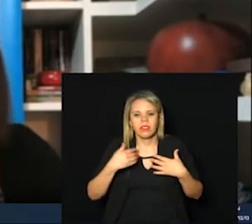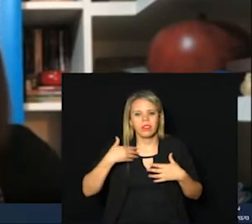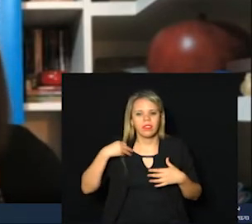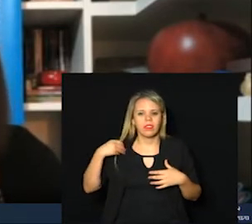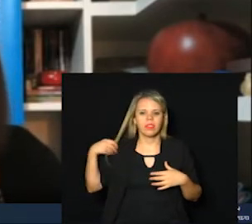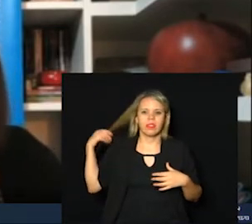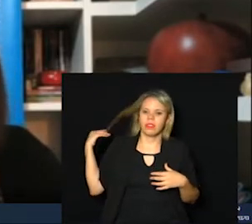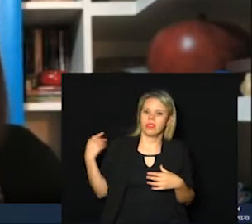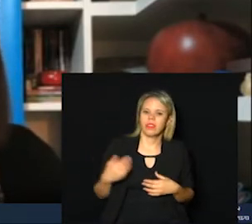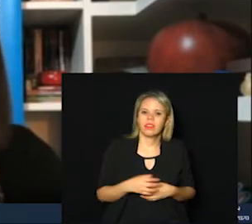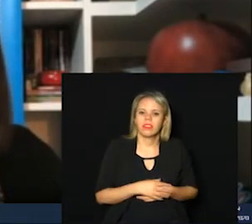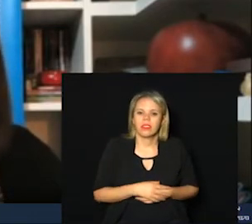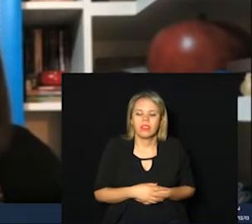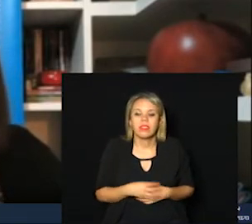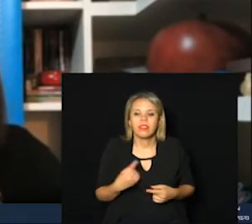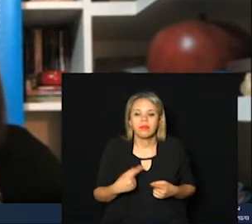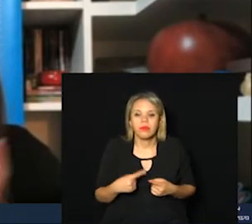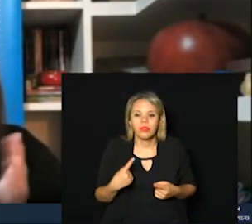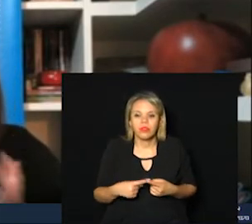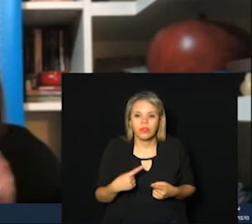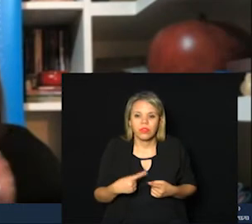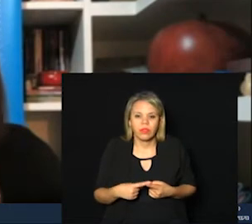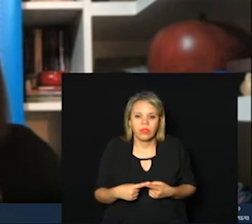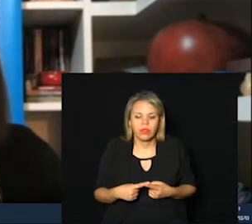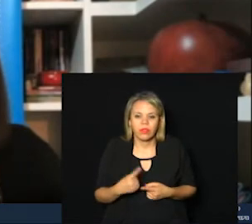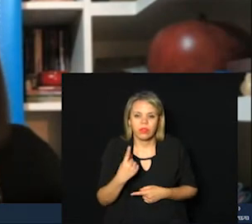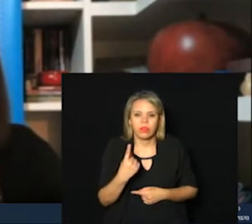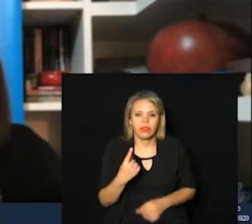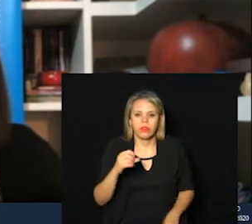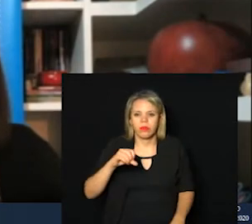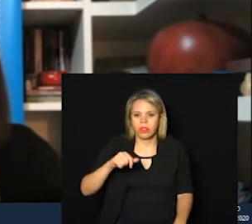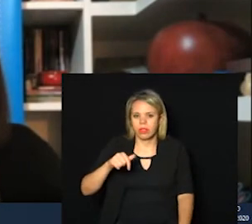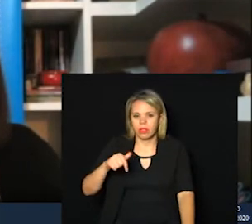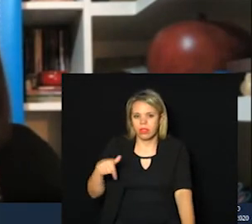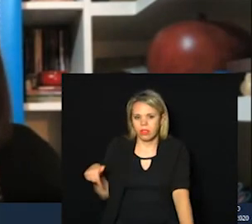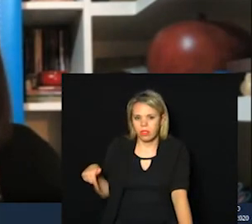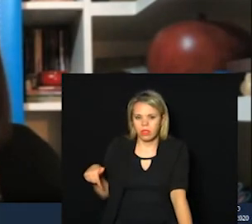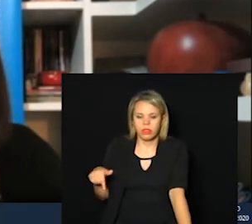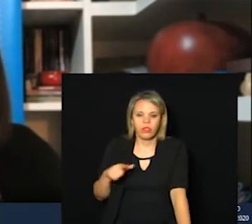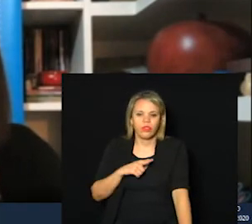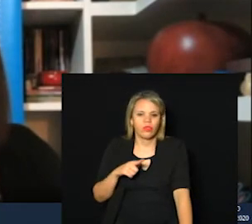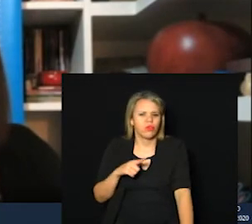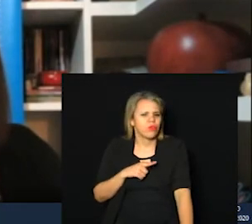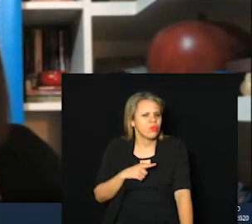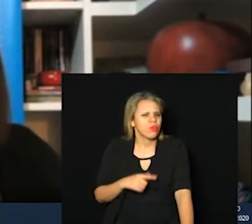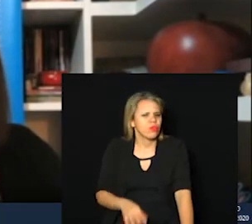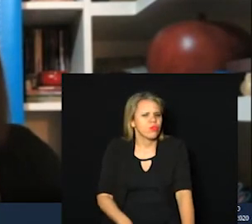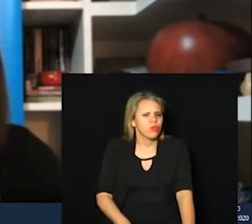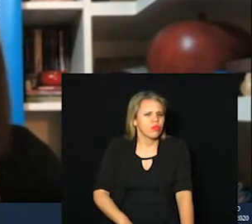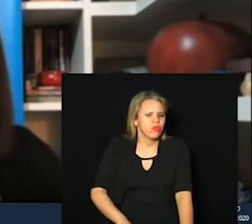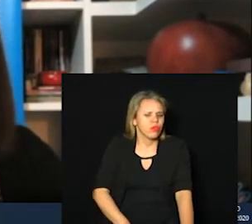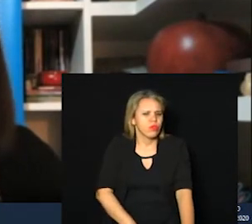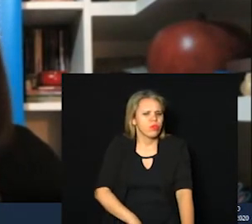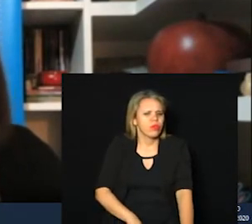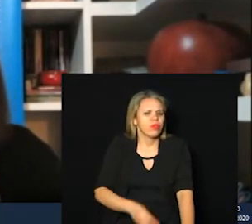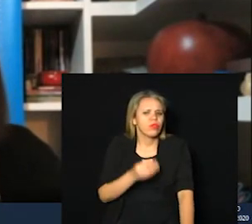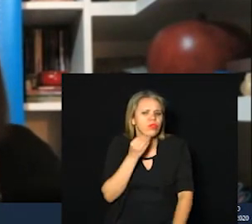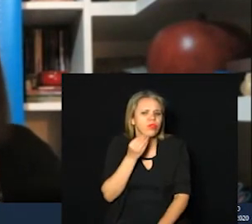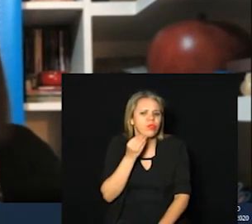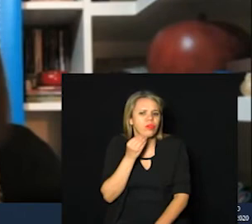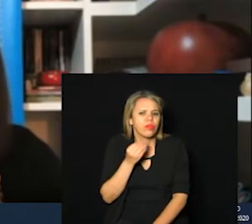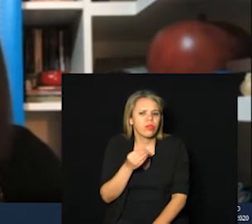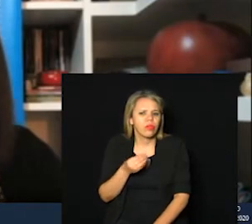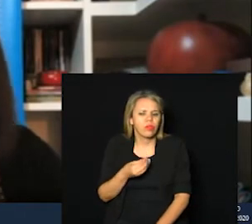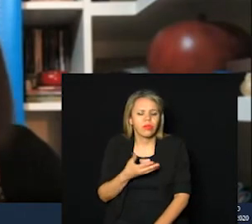disso, porque eu, em 1987, eu tive uma oportunidade maravilhosa de ir para